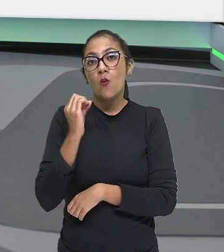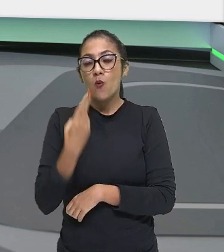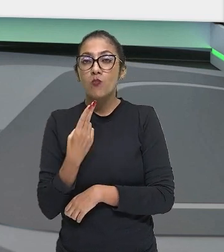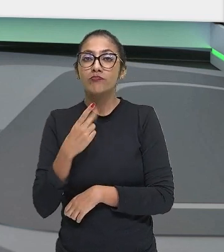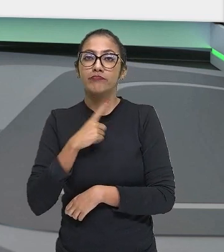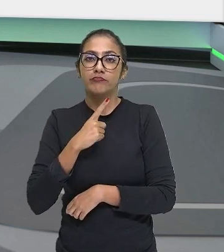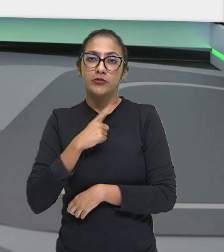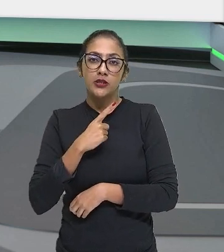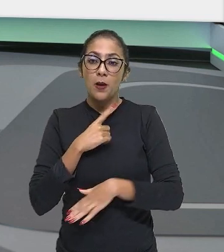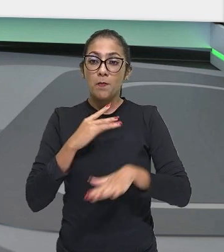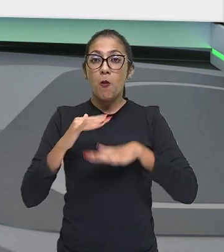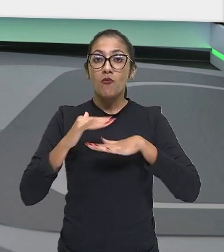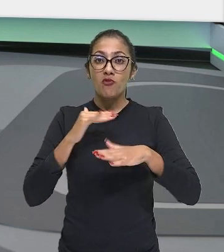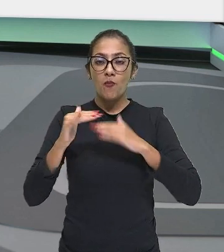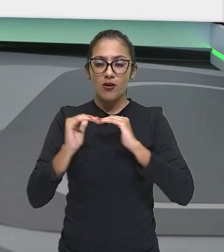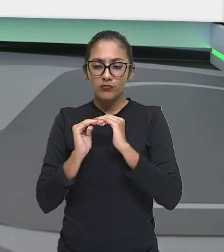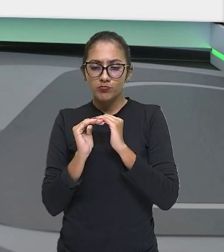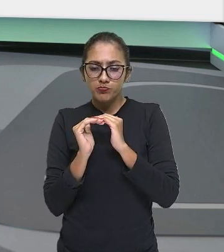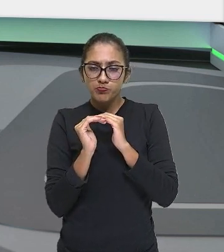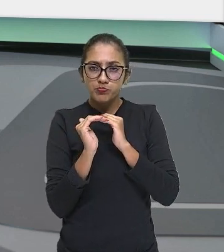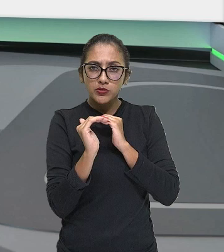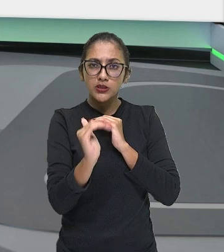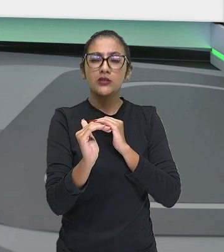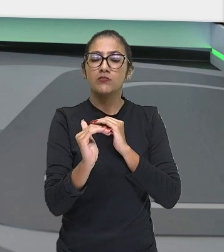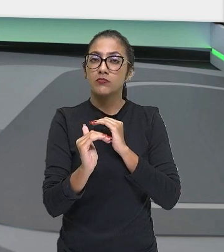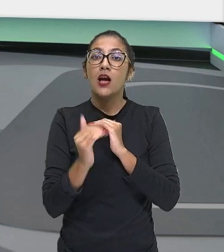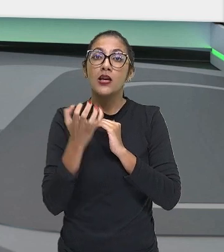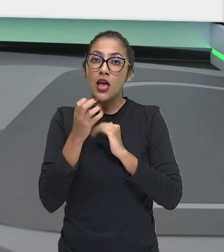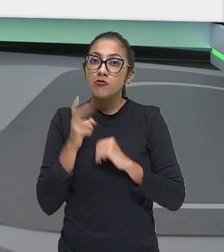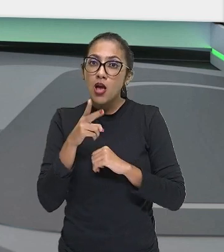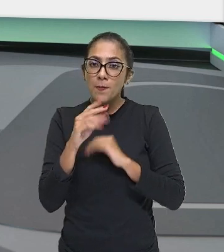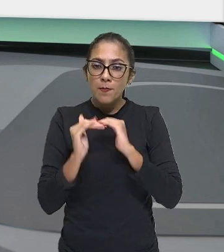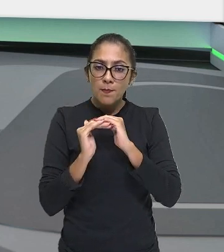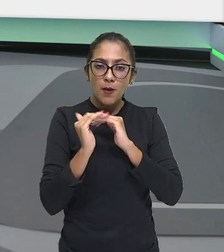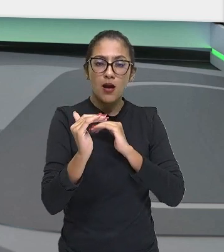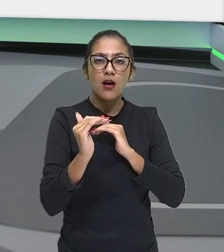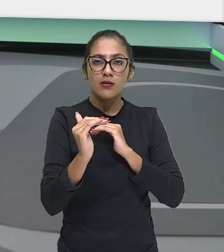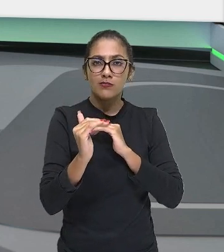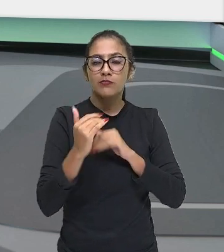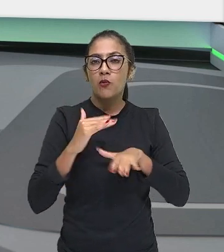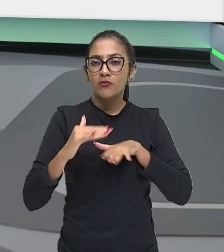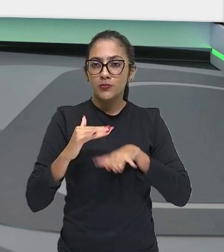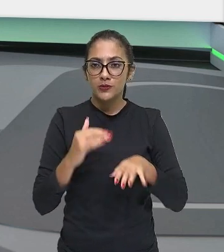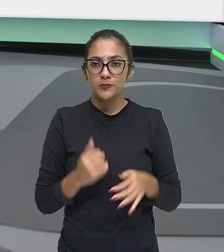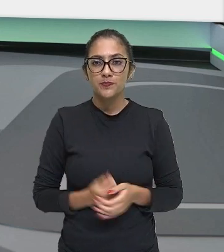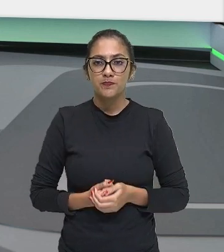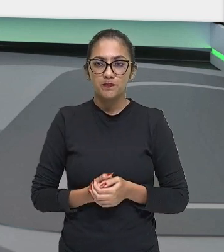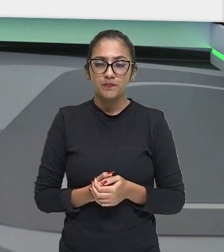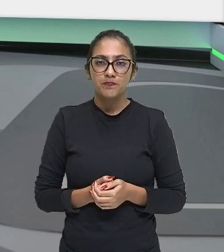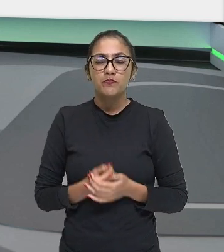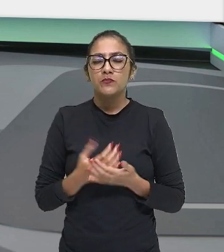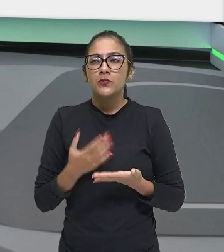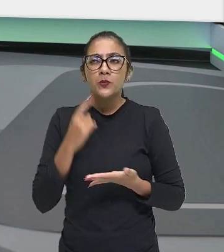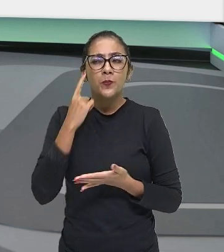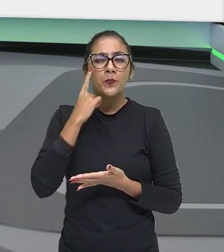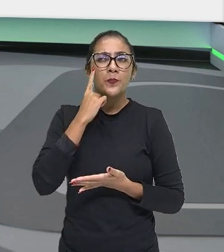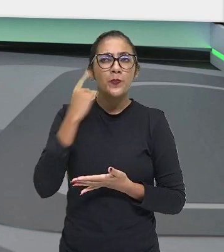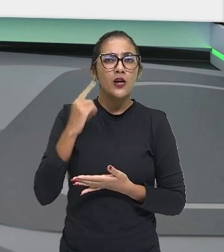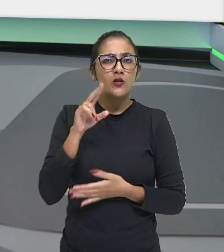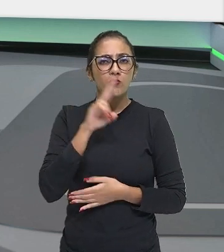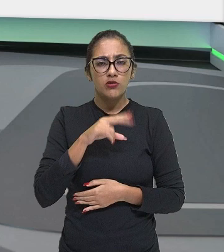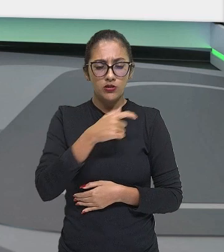em movimento, retilíneo uniforme, ele quer continuar. E quando eu coloco o cinto de segurança,